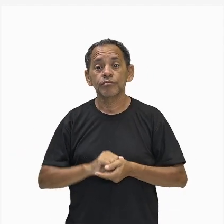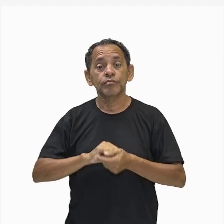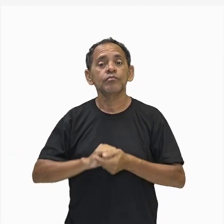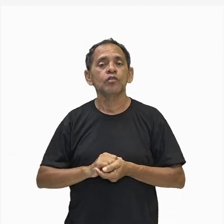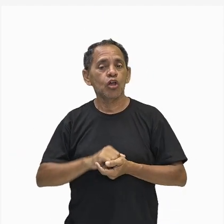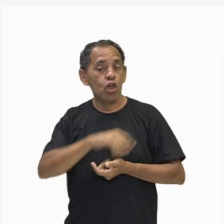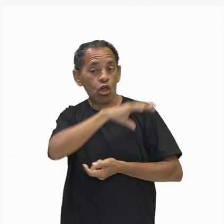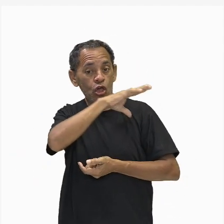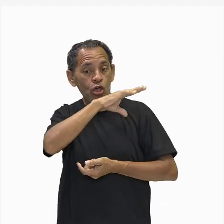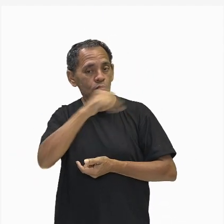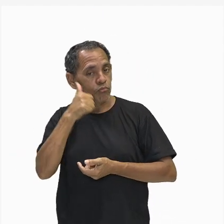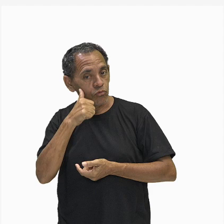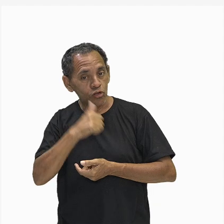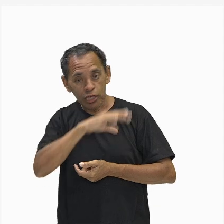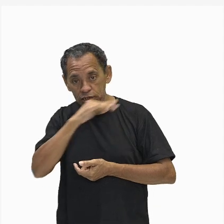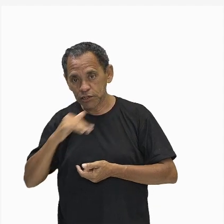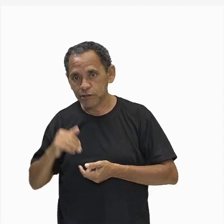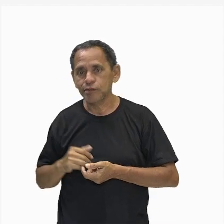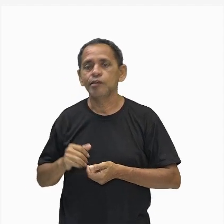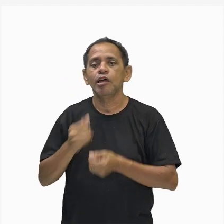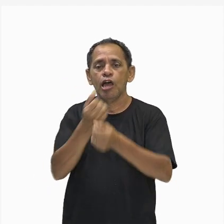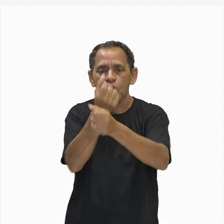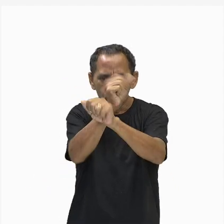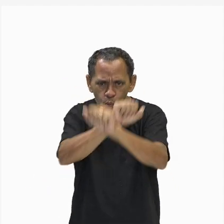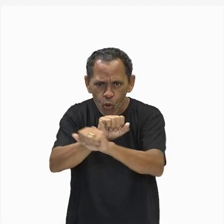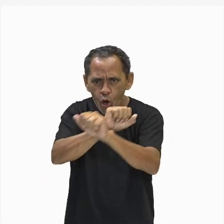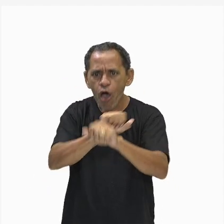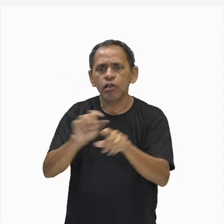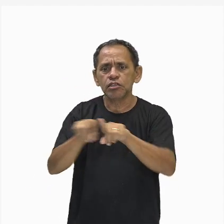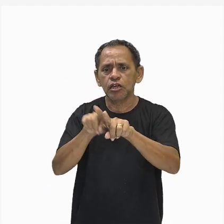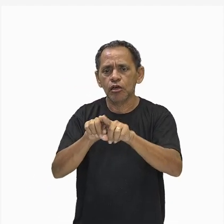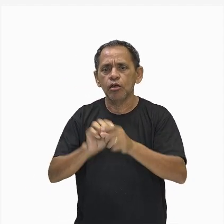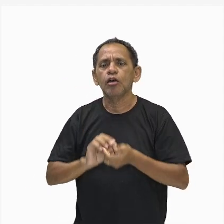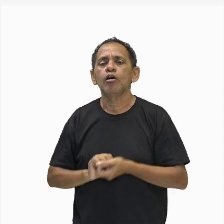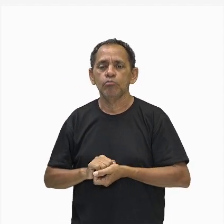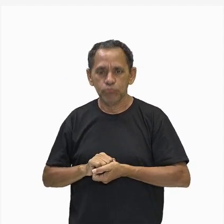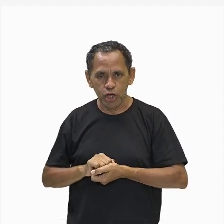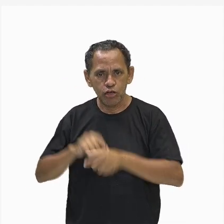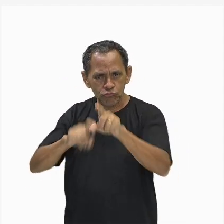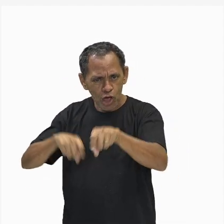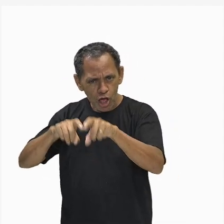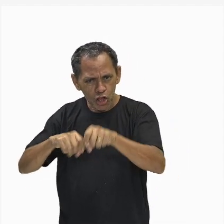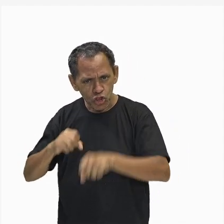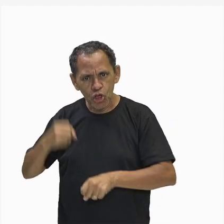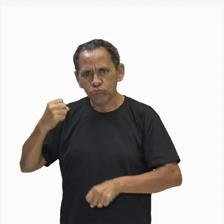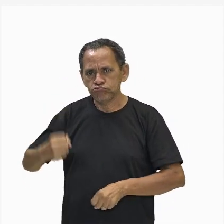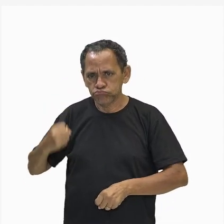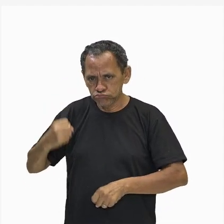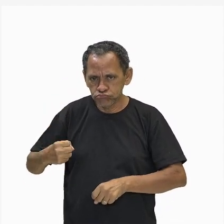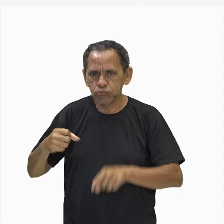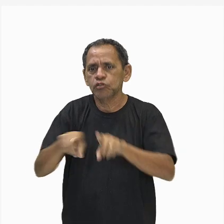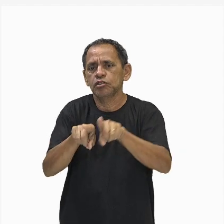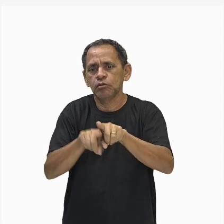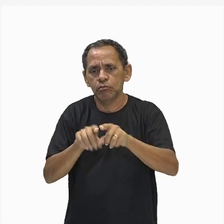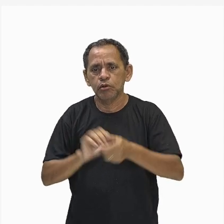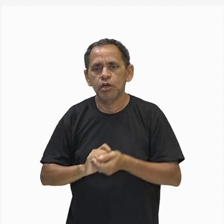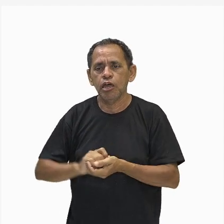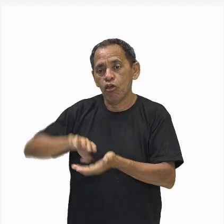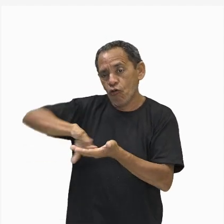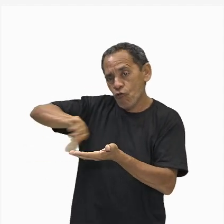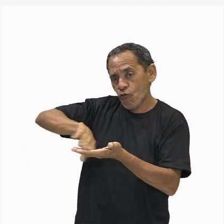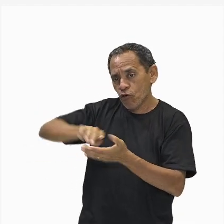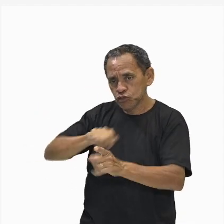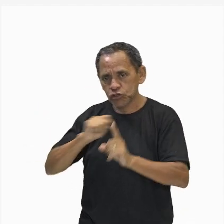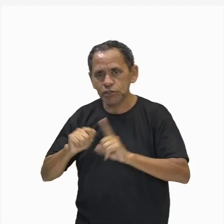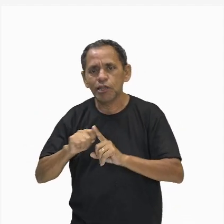crianças e escravos, tá? Agricultores, pastores, marginalizados e excluídos, eles são então